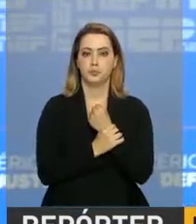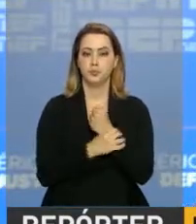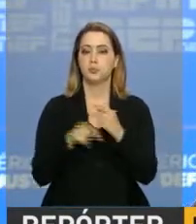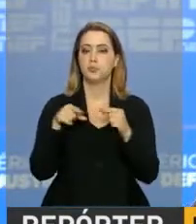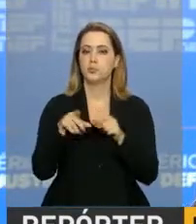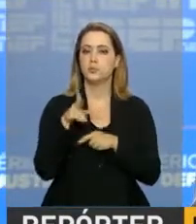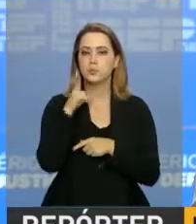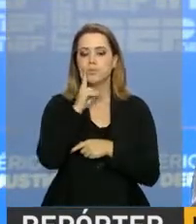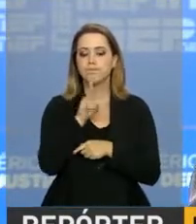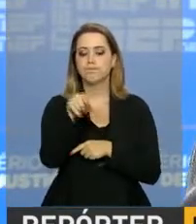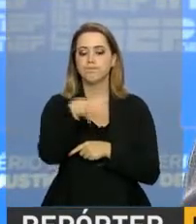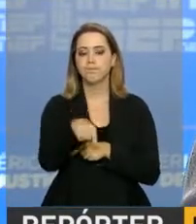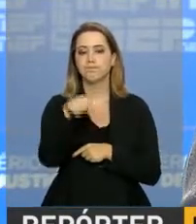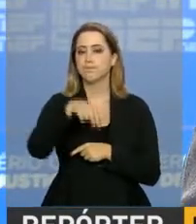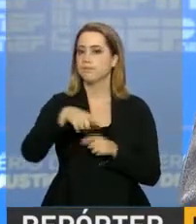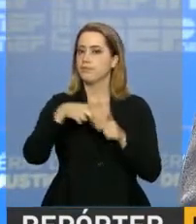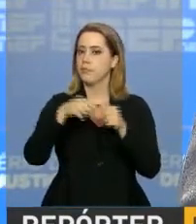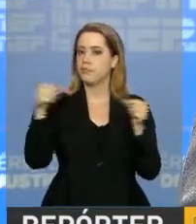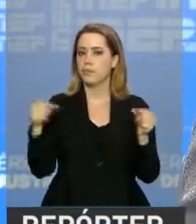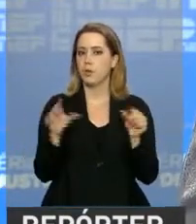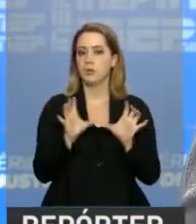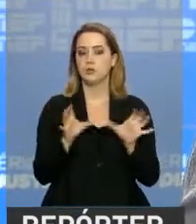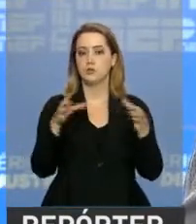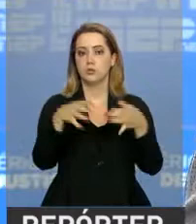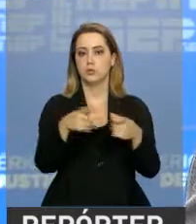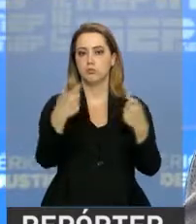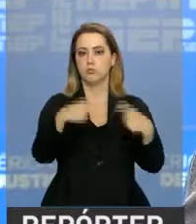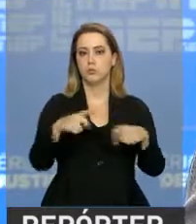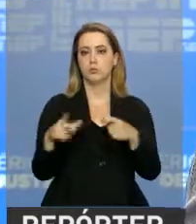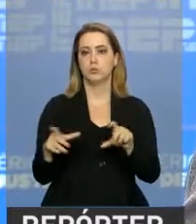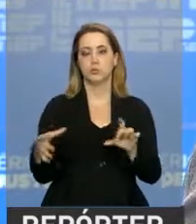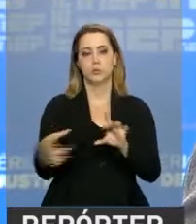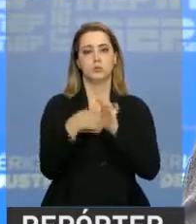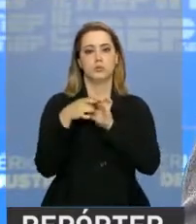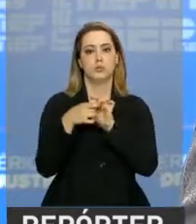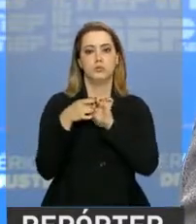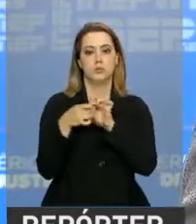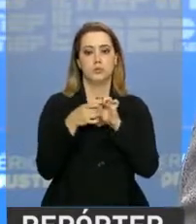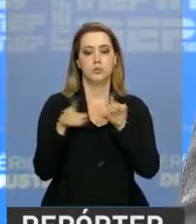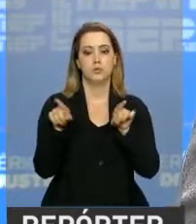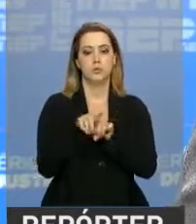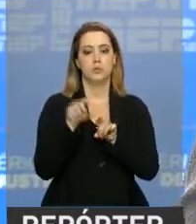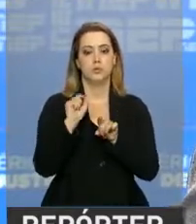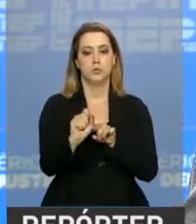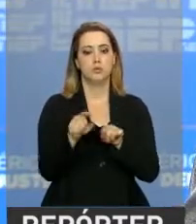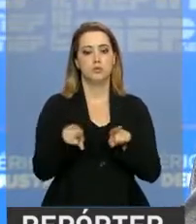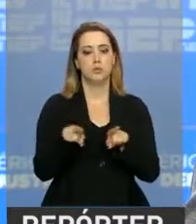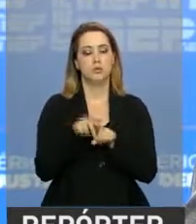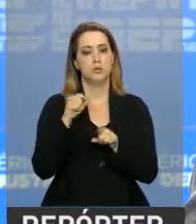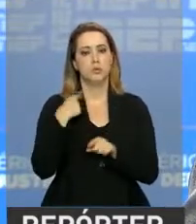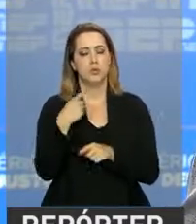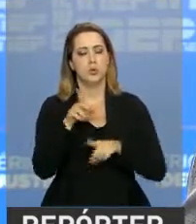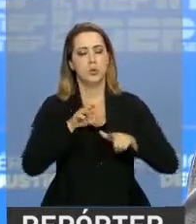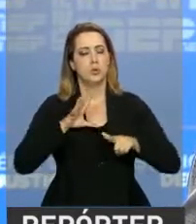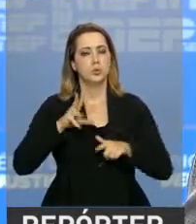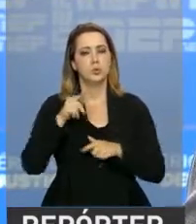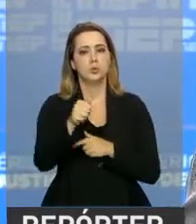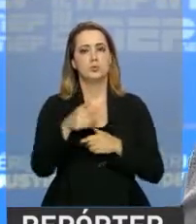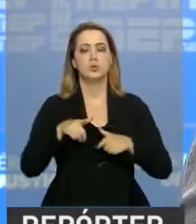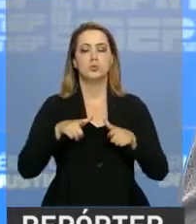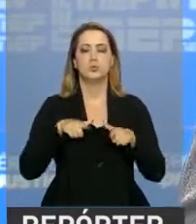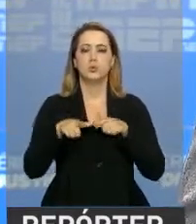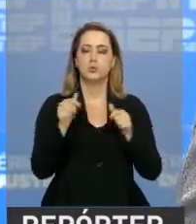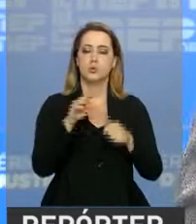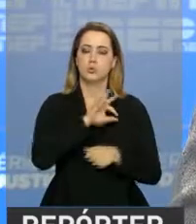monitorado de brasília aqui no centro integrado de comando e controle nacional a logística envolve a polícia federal